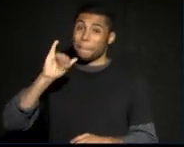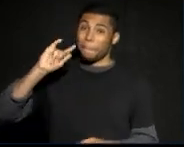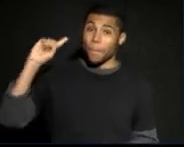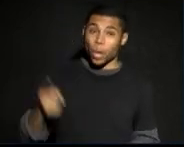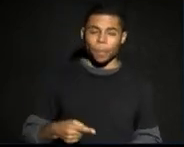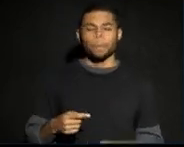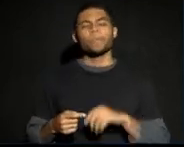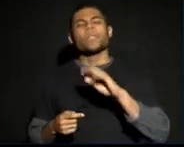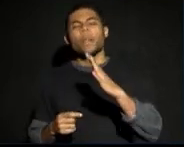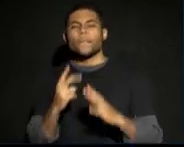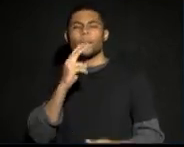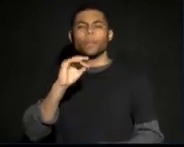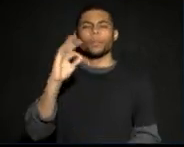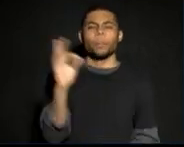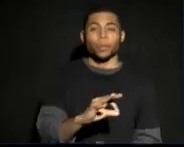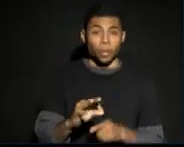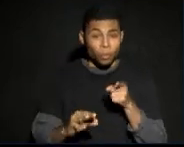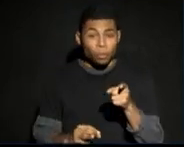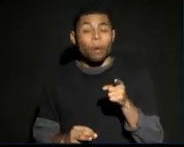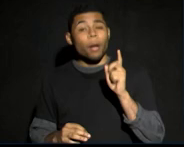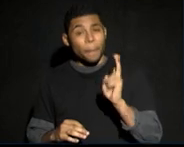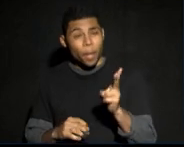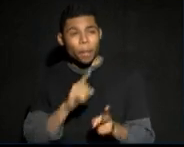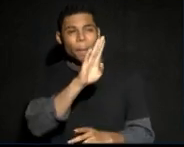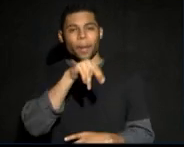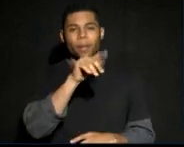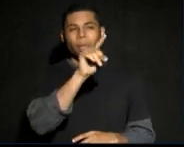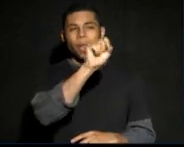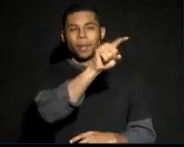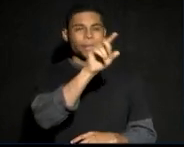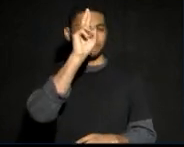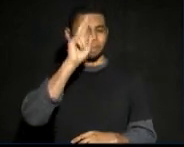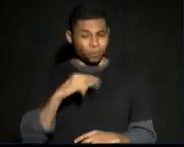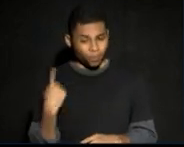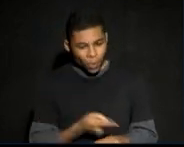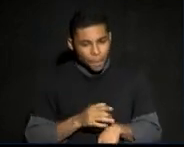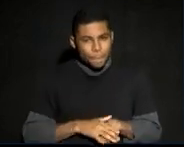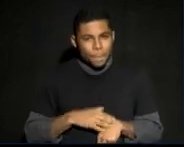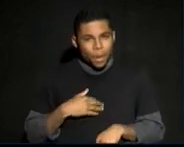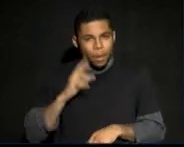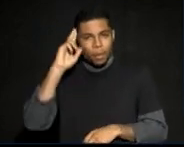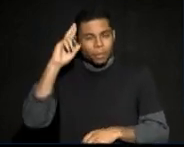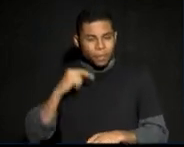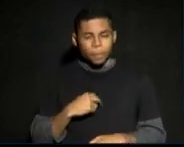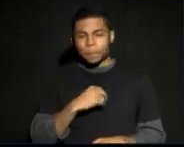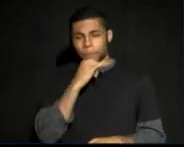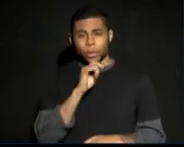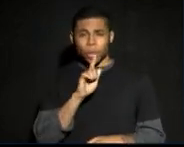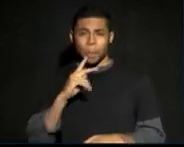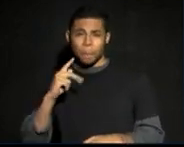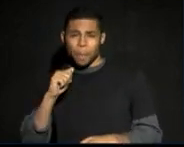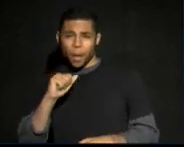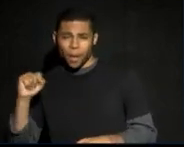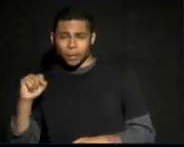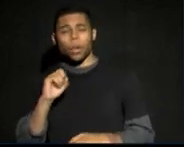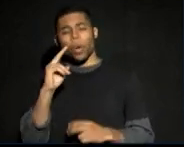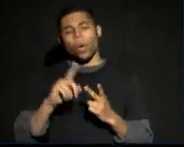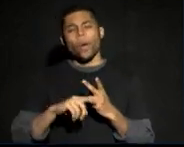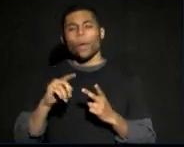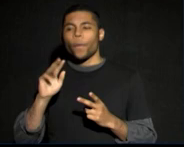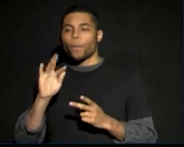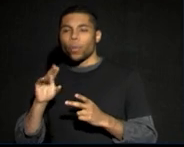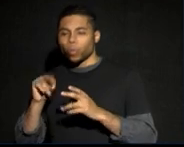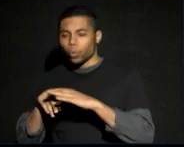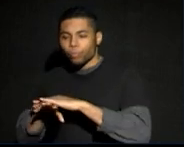havia mais de vinte por cento e disso passa pela mão do BNDS já passa pela nossa mão seja através do gpaci você já através dos fundos